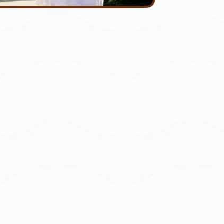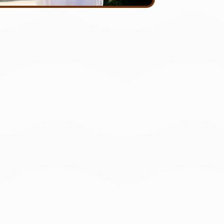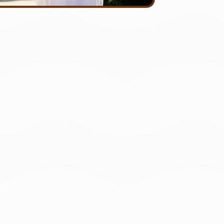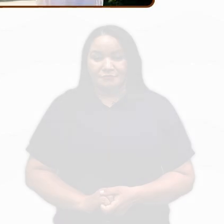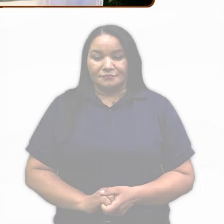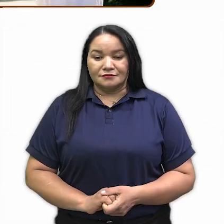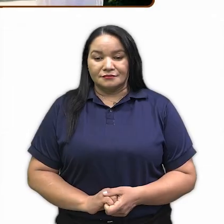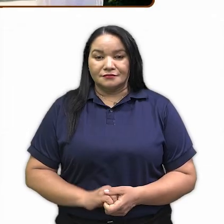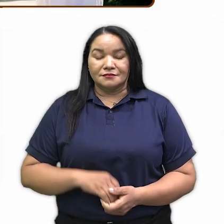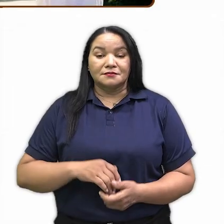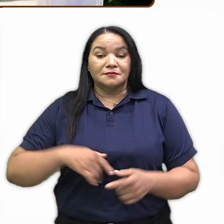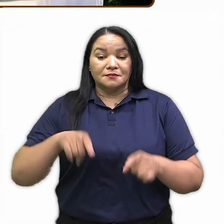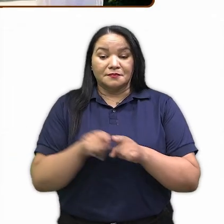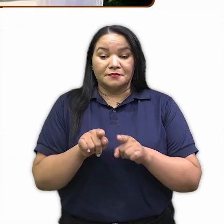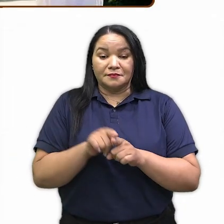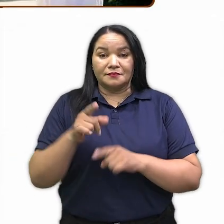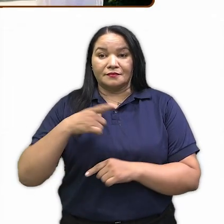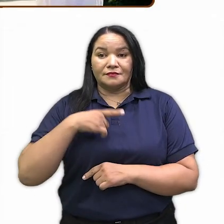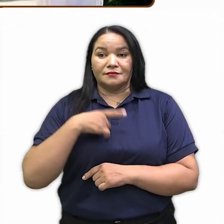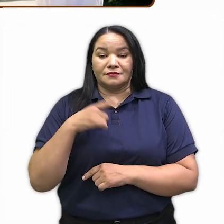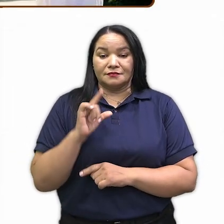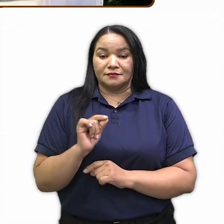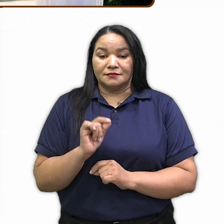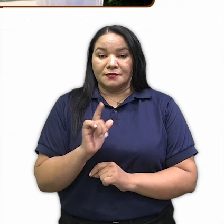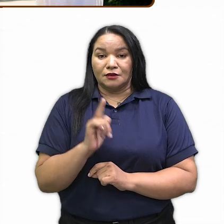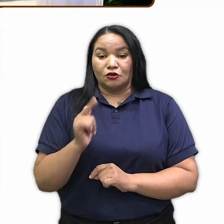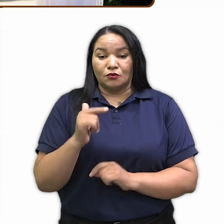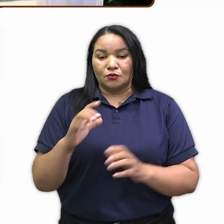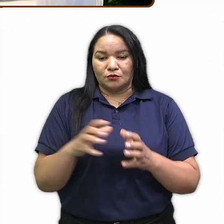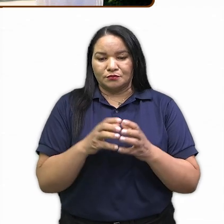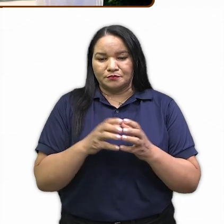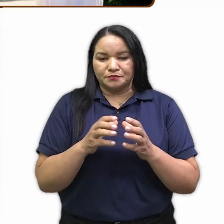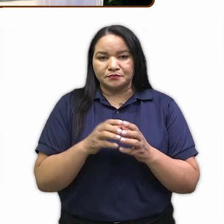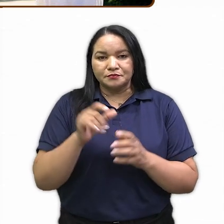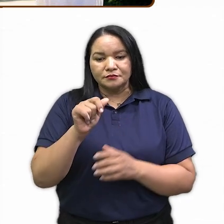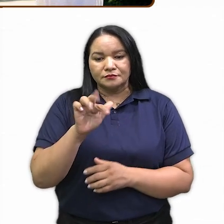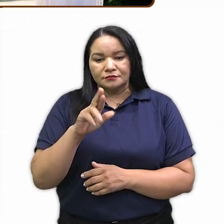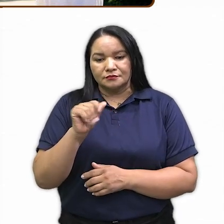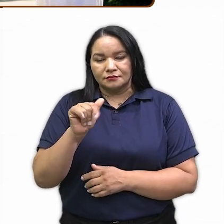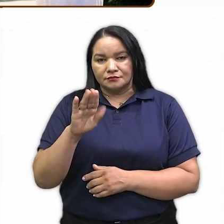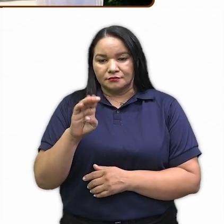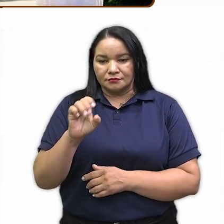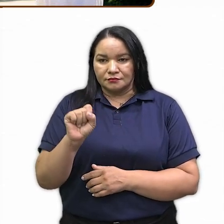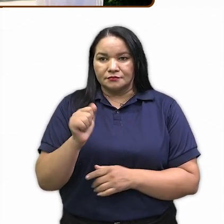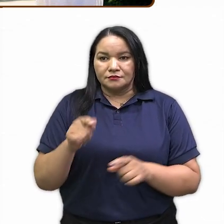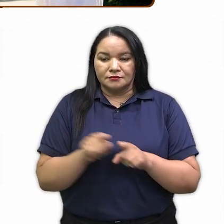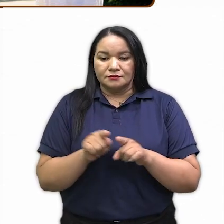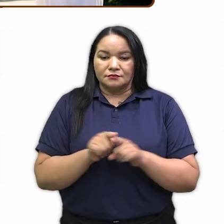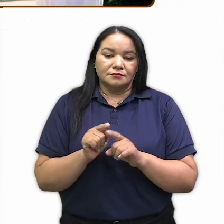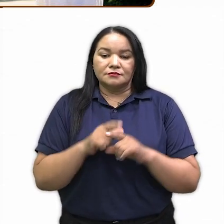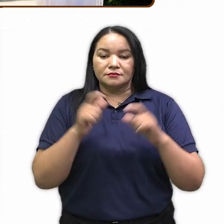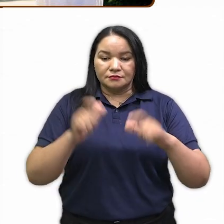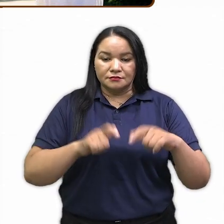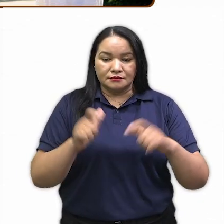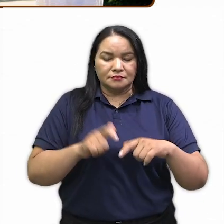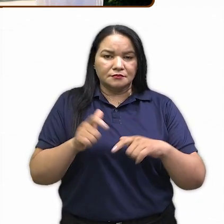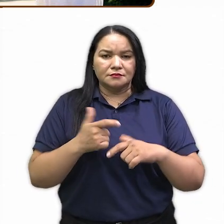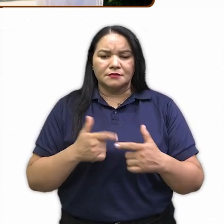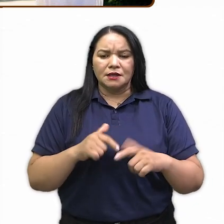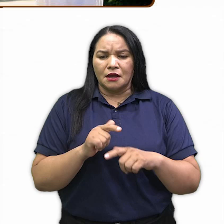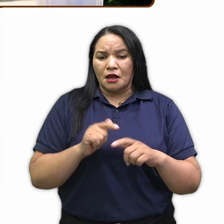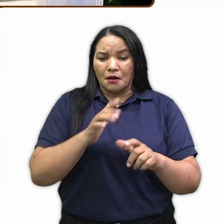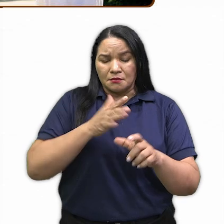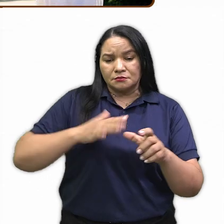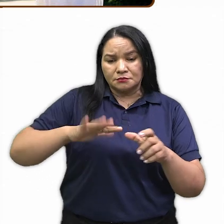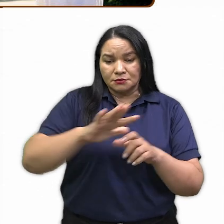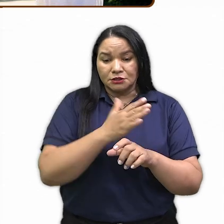os árabes. Os árabes, gente, vão ter aí suas raízes na Península Arábica, pegando ali a parte